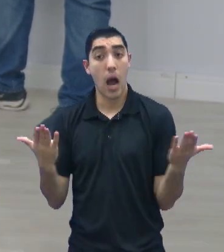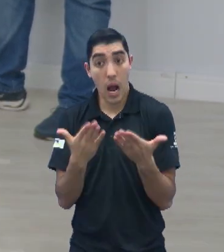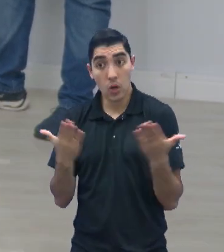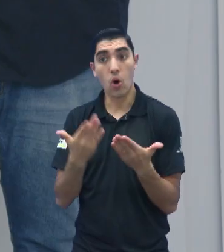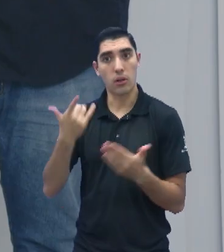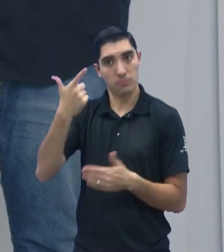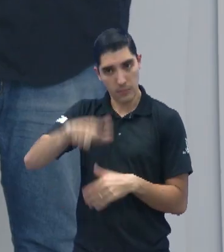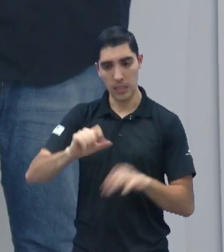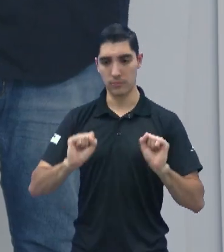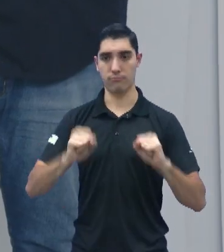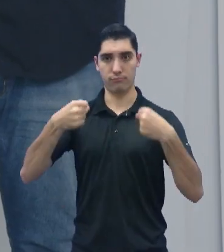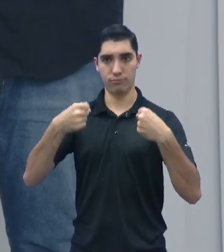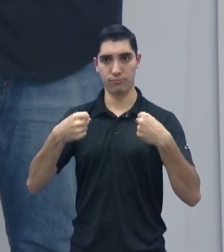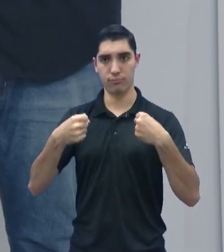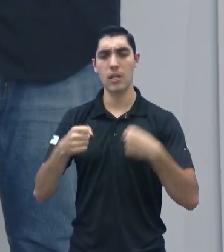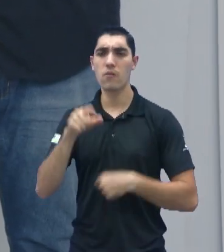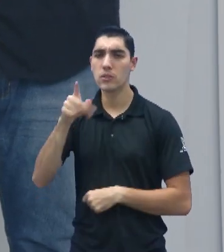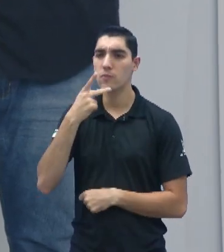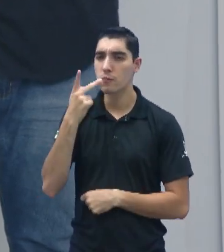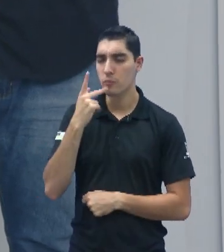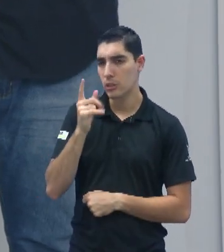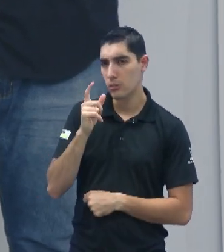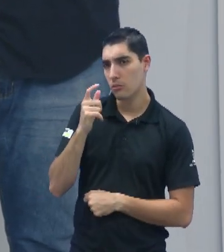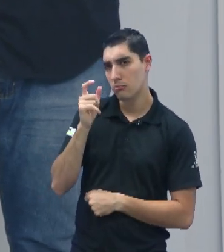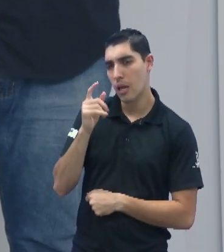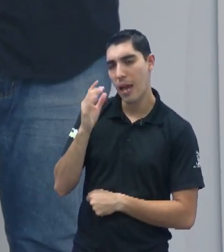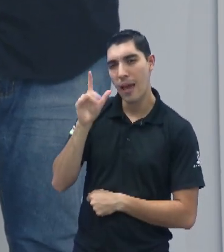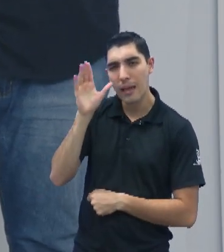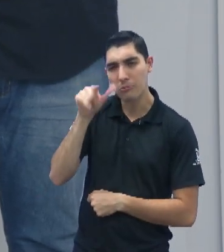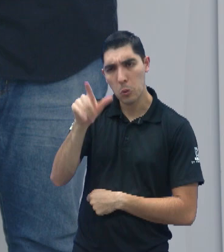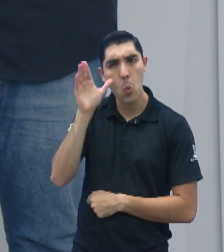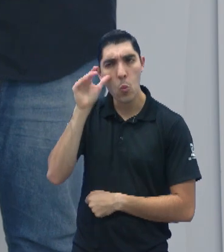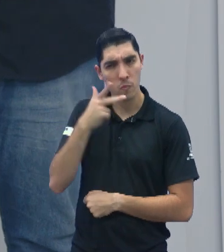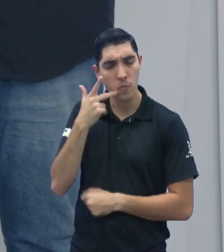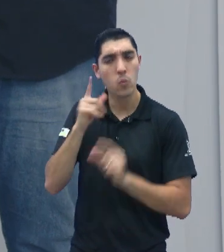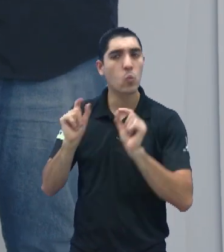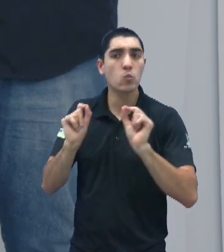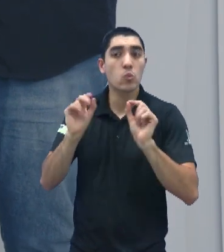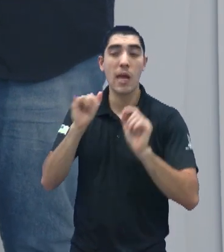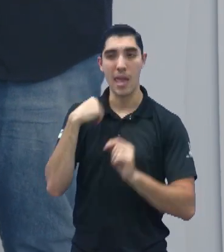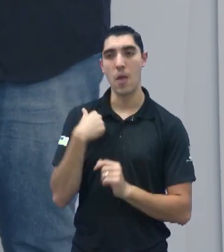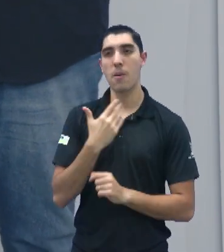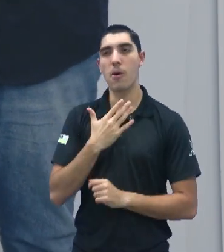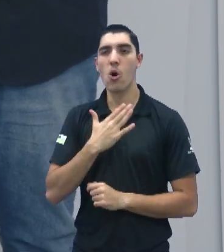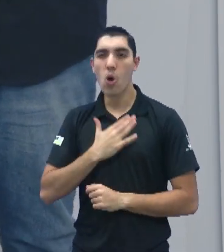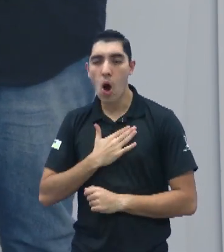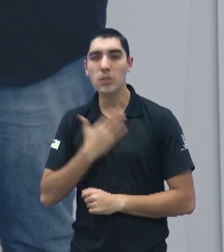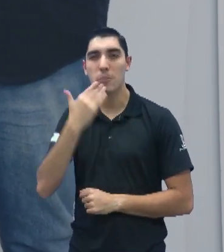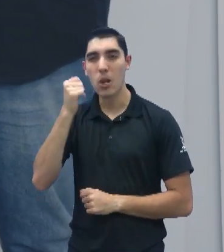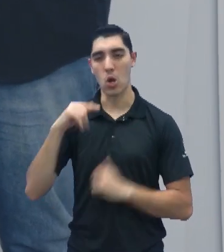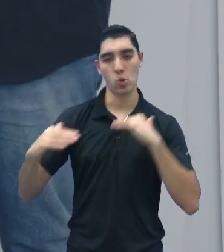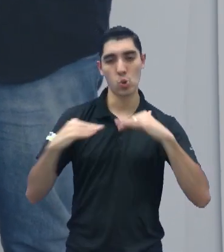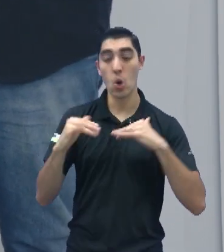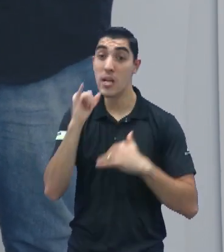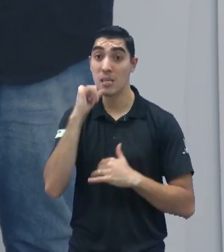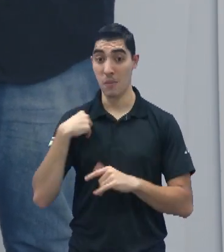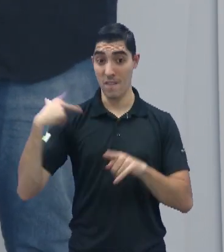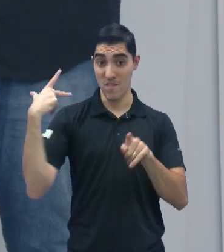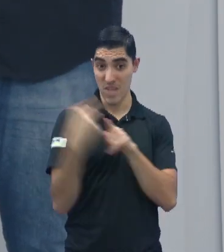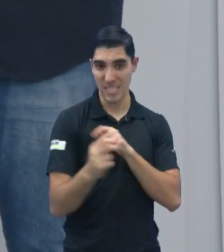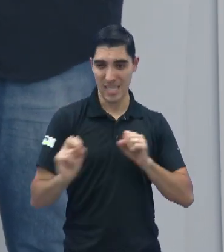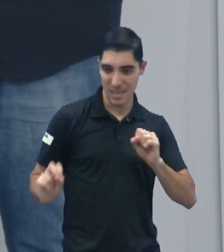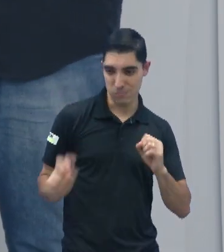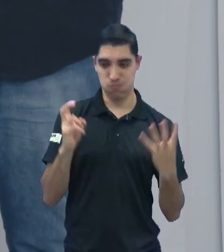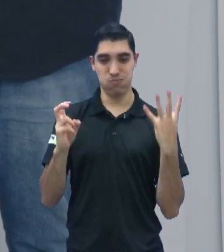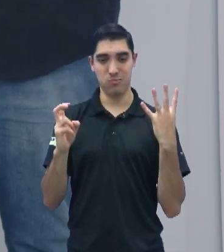mata-mata. E você falou um negócio interessante, que você prefere um jogo que seja 5-4 do que ganhar de 1-0. Você prefere